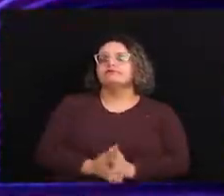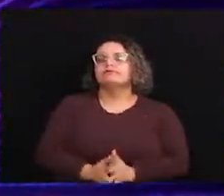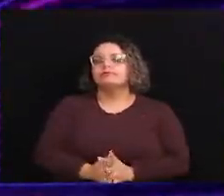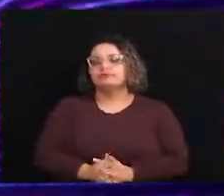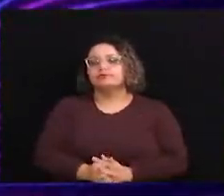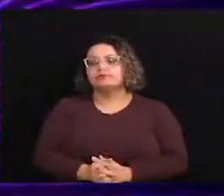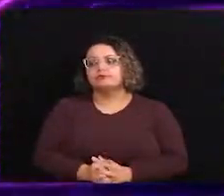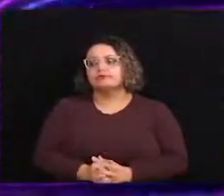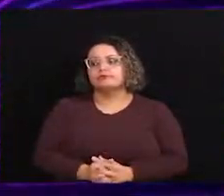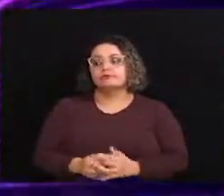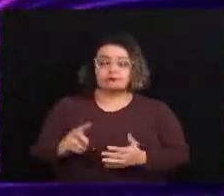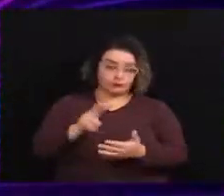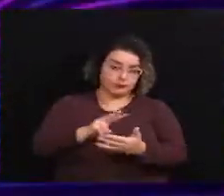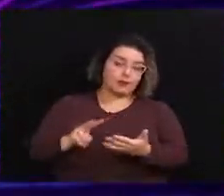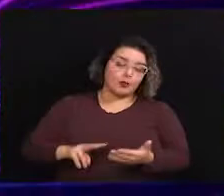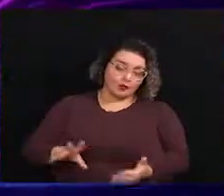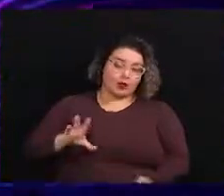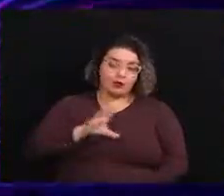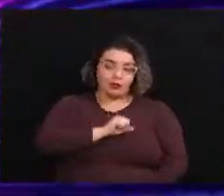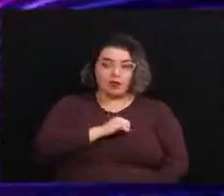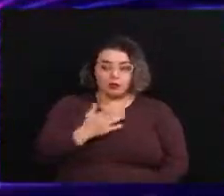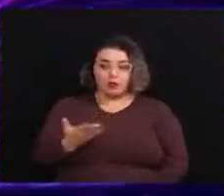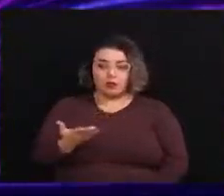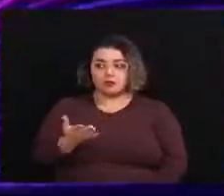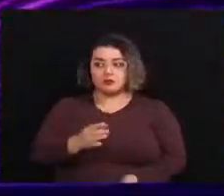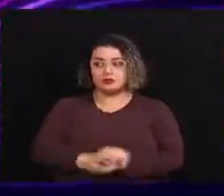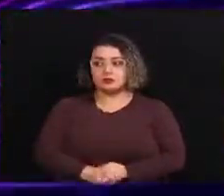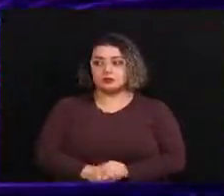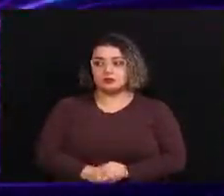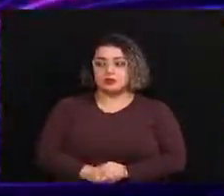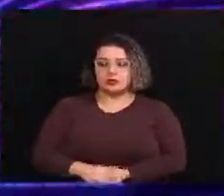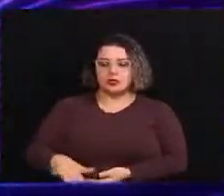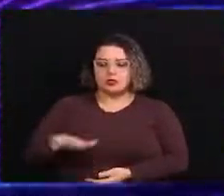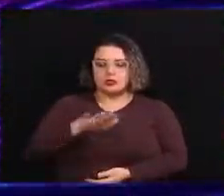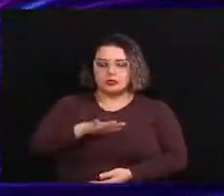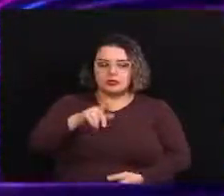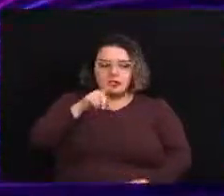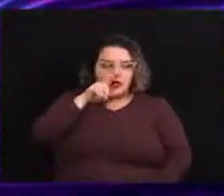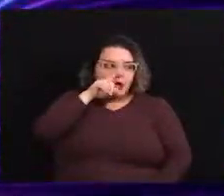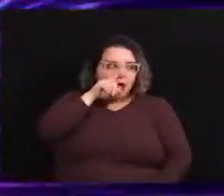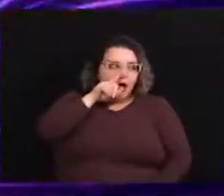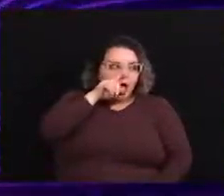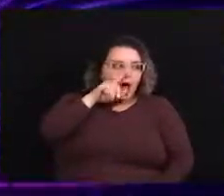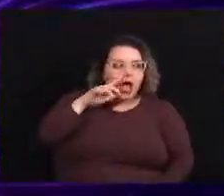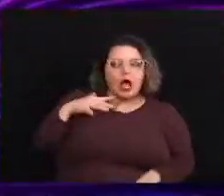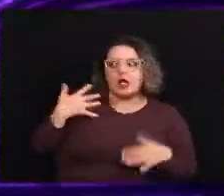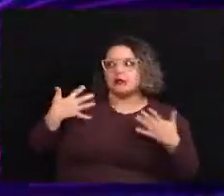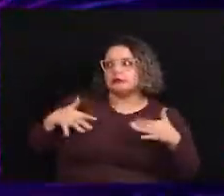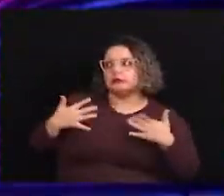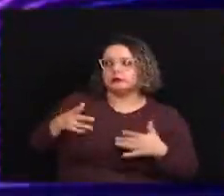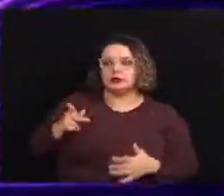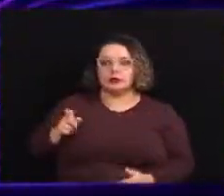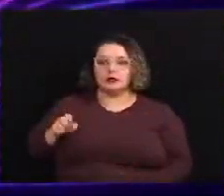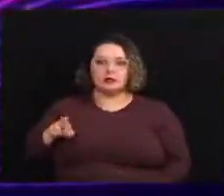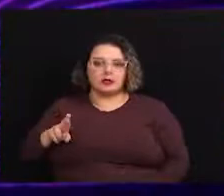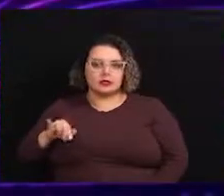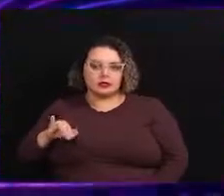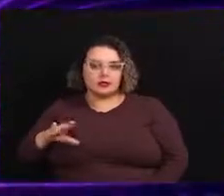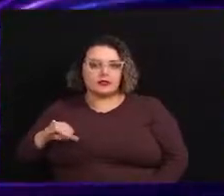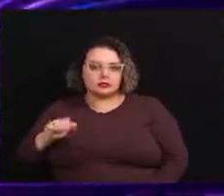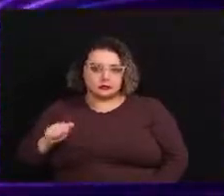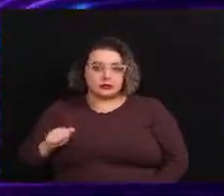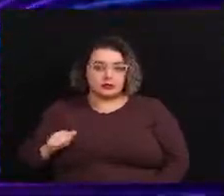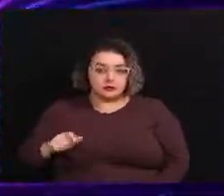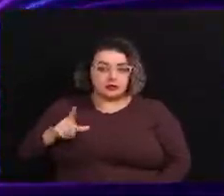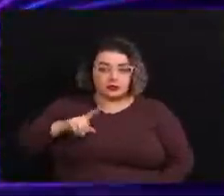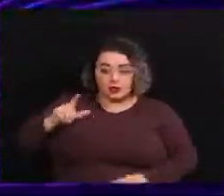Então, os leitores gostam, né? Porque essa área de suspense, de perícia, é uma coisa que tem um